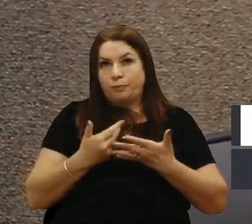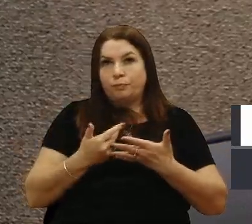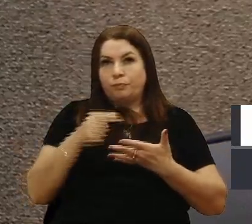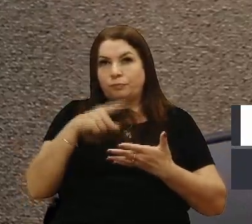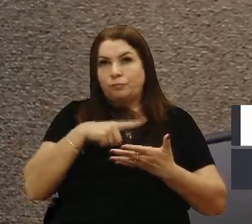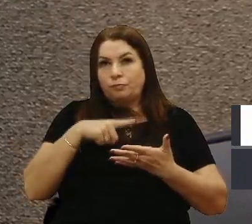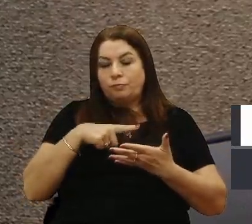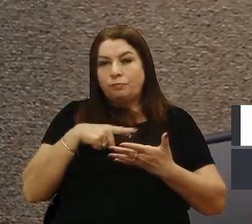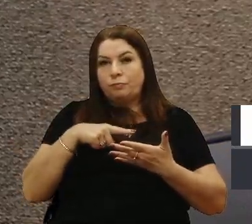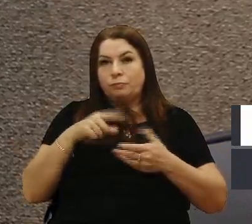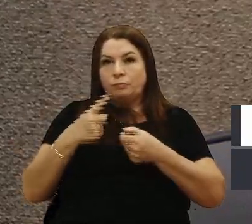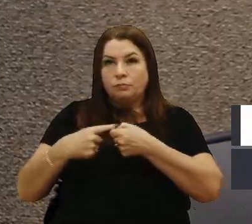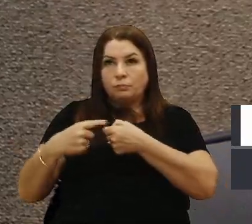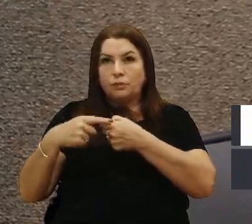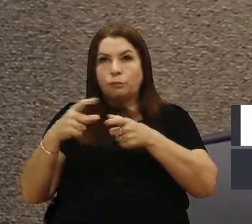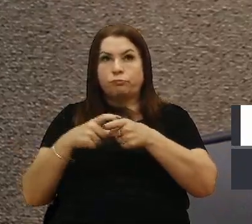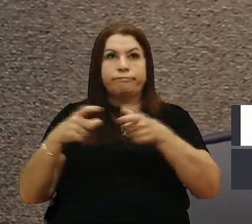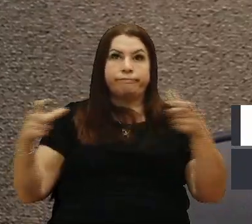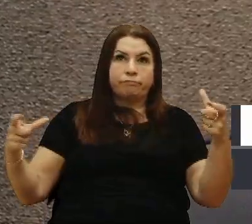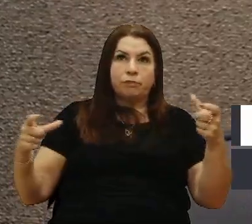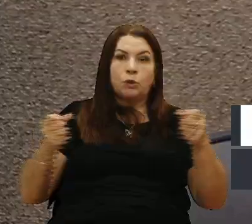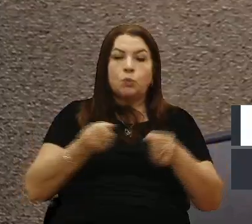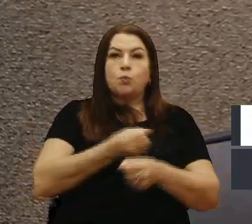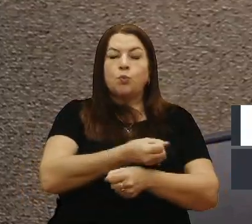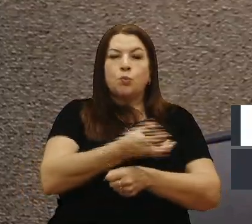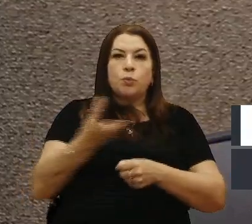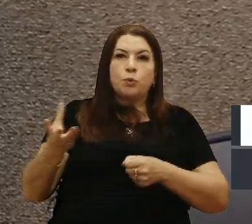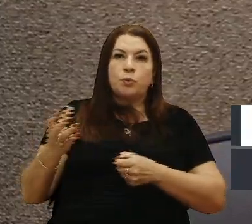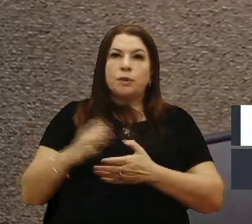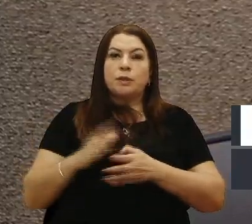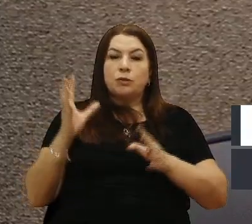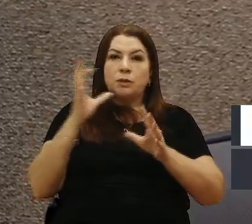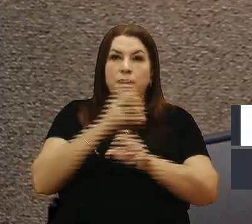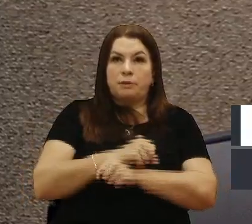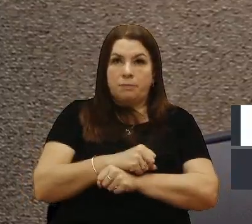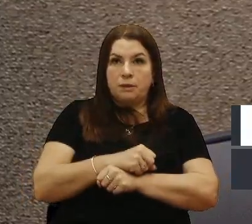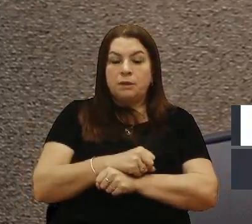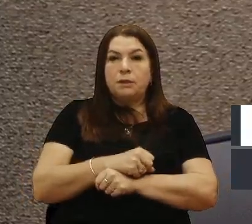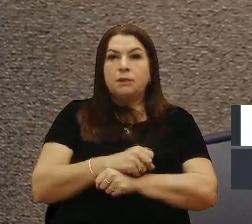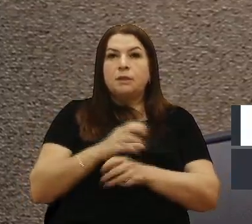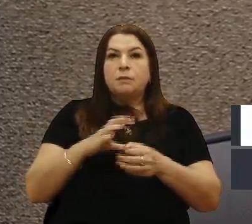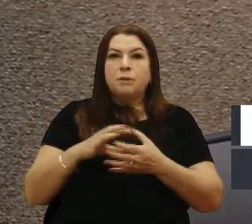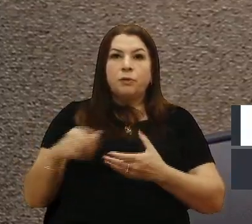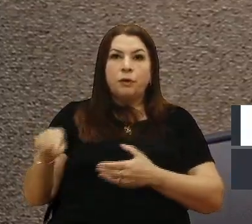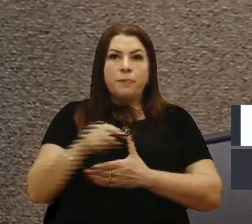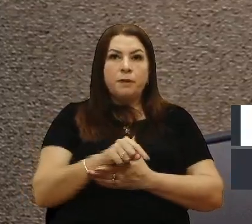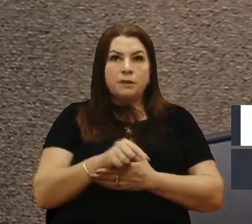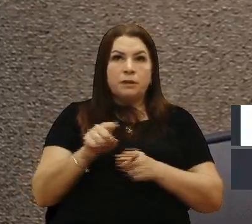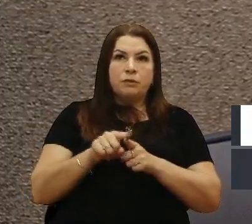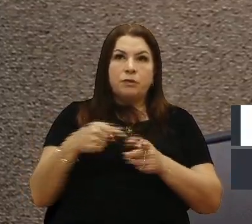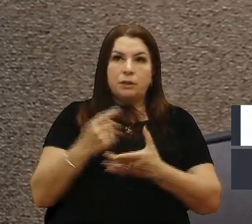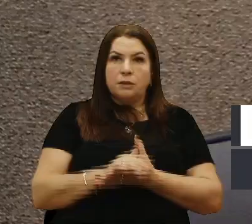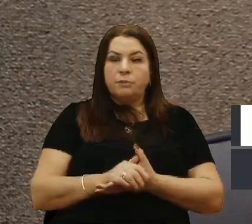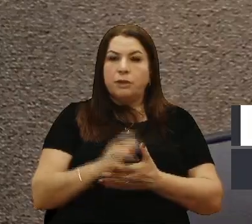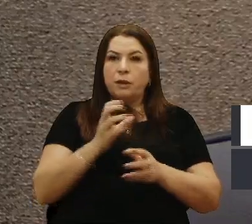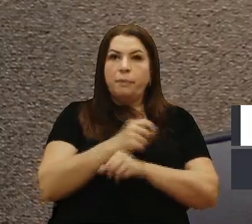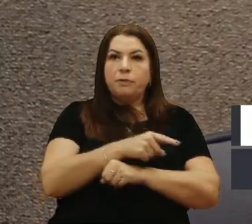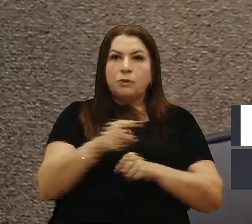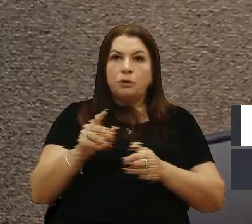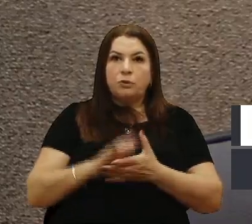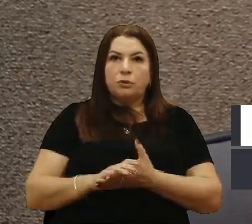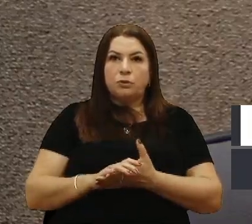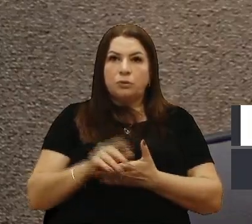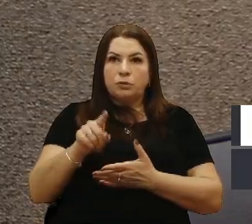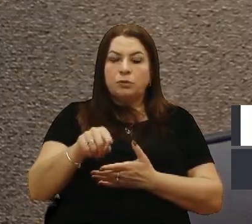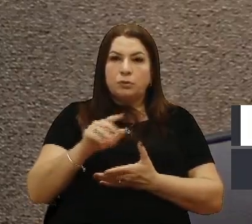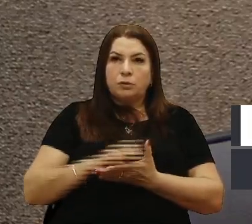se tem pela cidade, do tamanho que se tem e a quantidade de animais soltos. E falando na questão dos animais, uma parte,